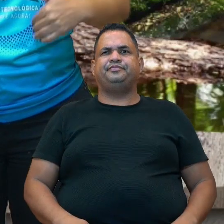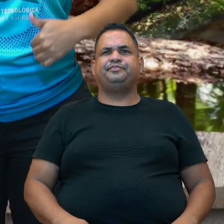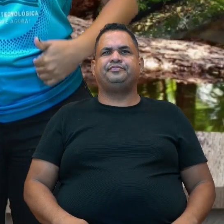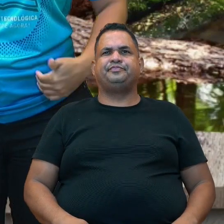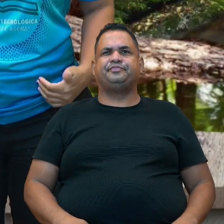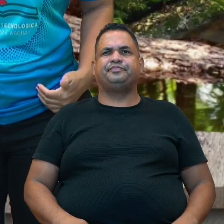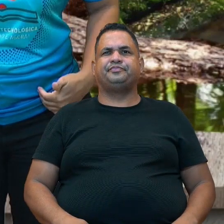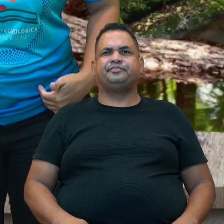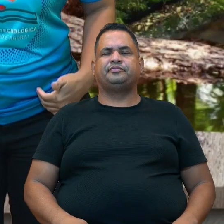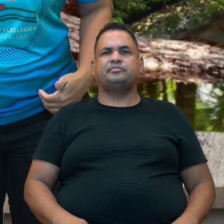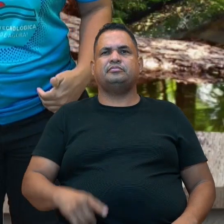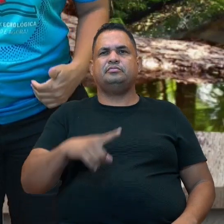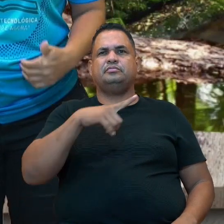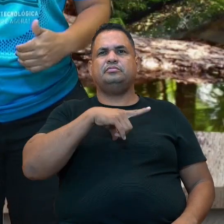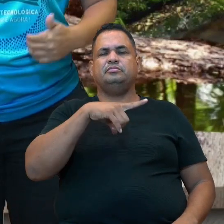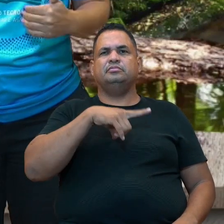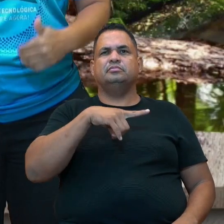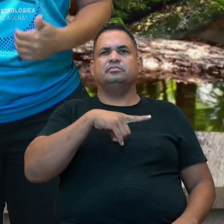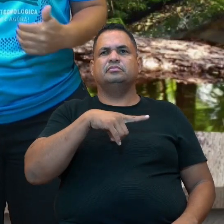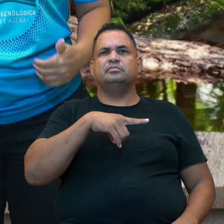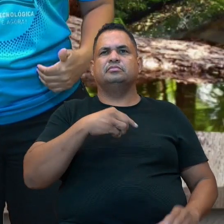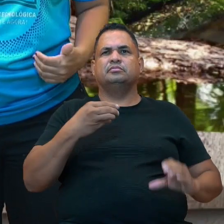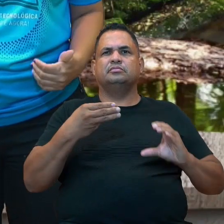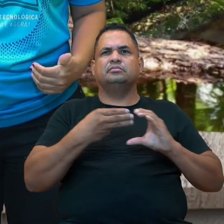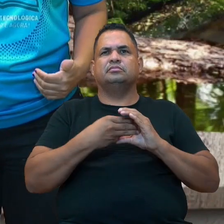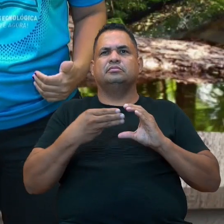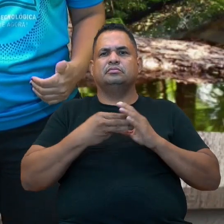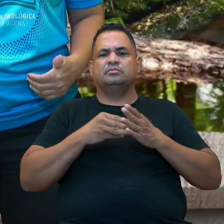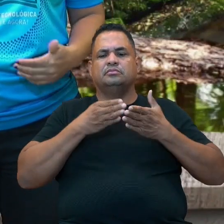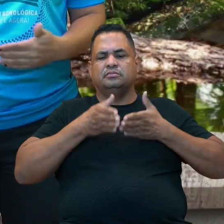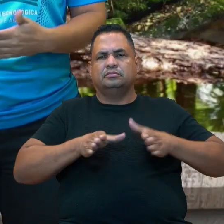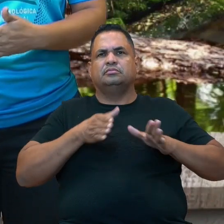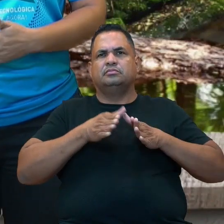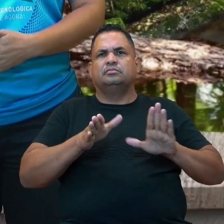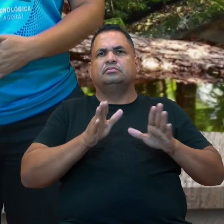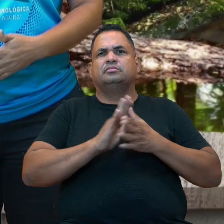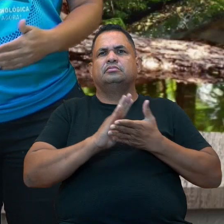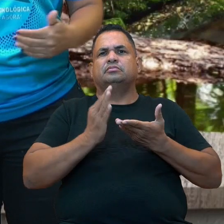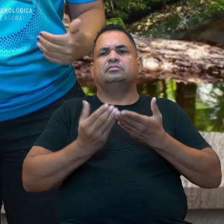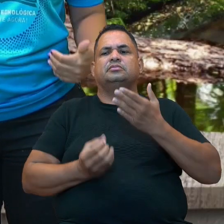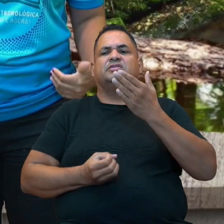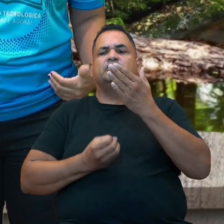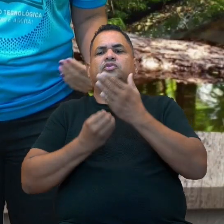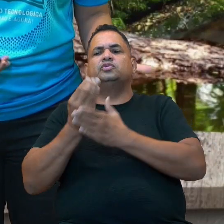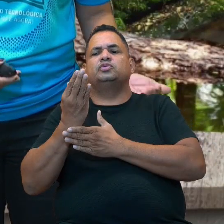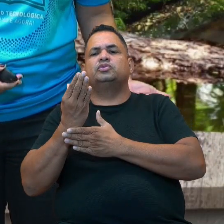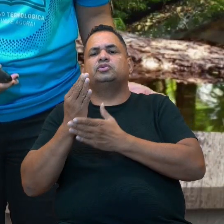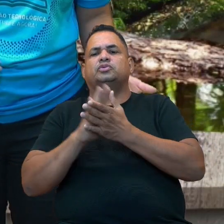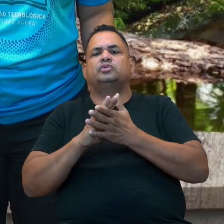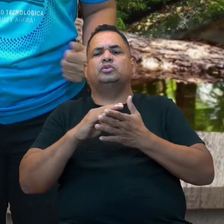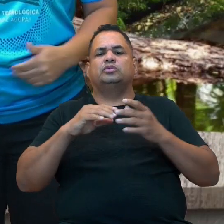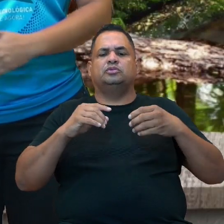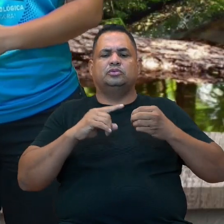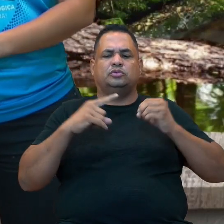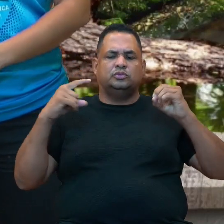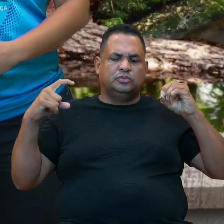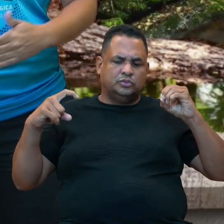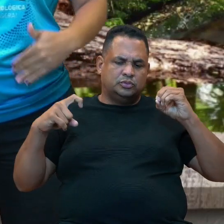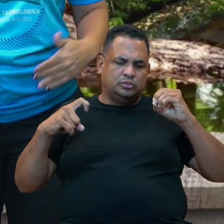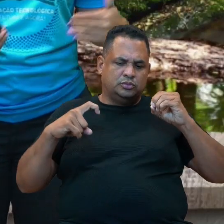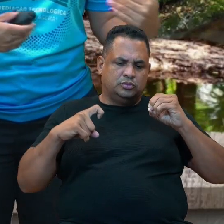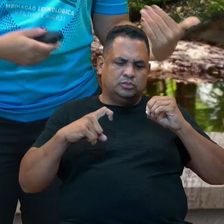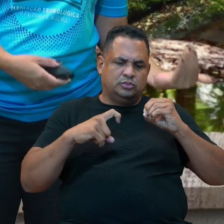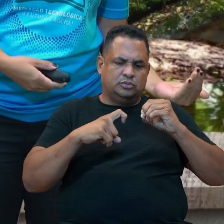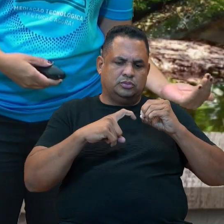nós temos aquelas células reprodutivas que vão gerar os nossos gametas. No caso feminino, o ovócito. E no caso